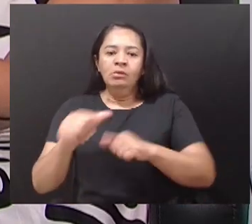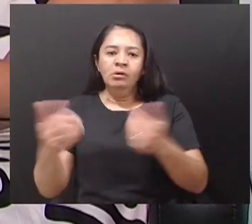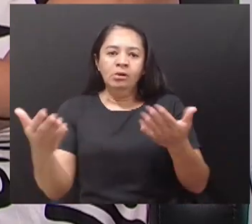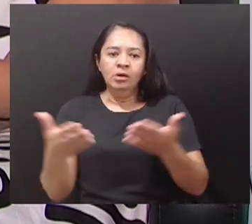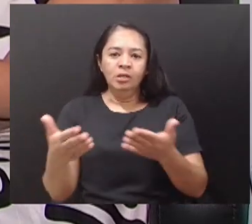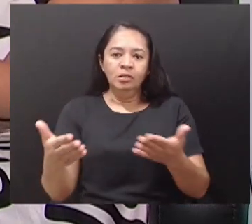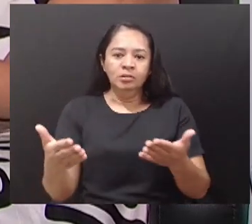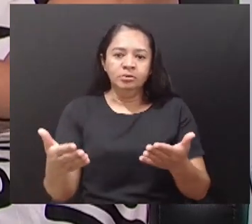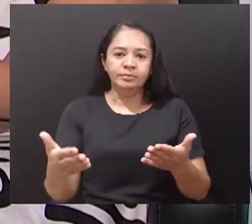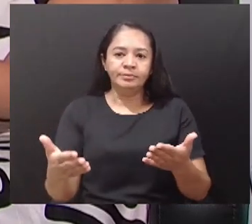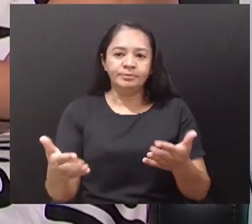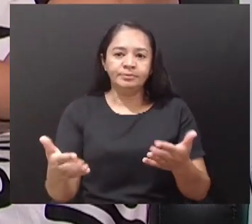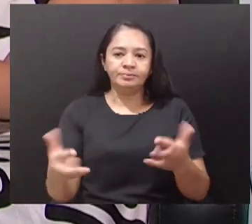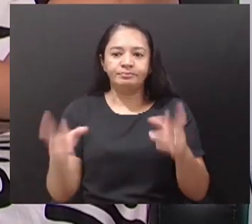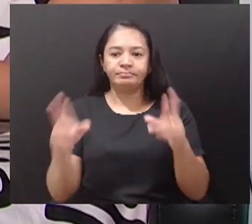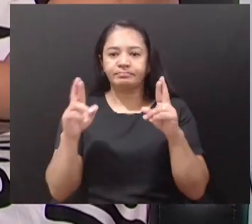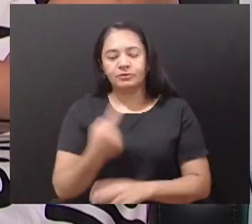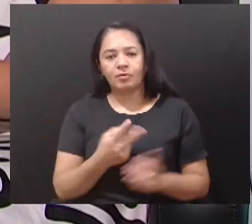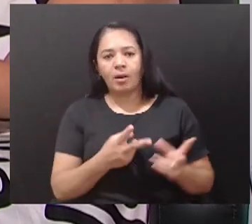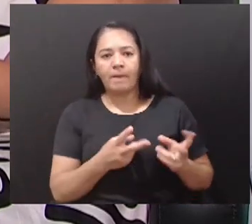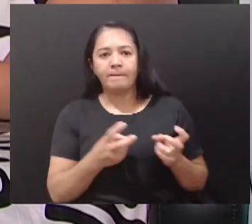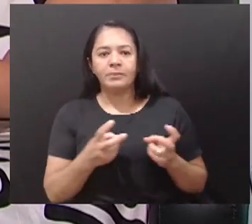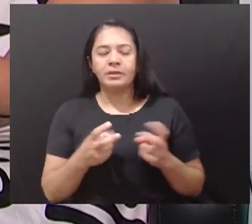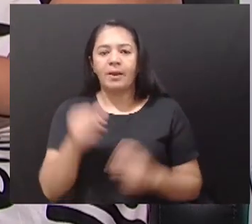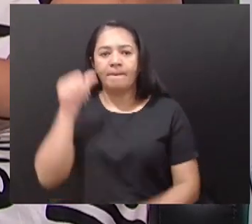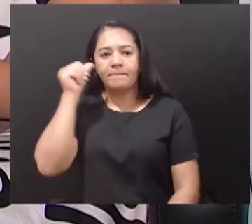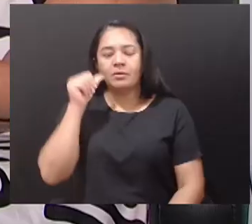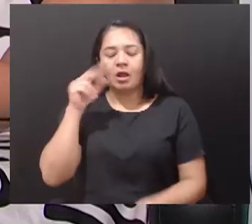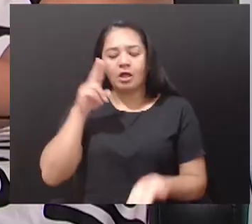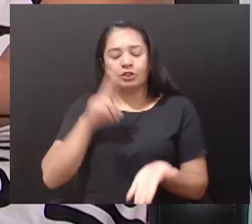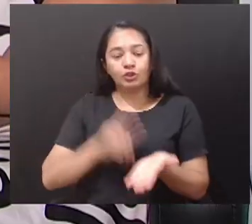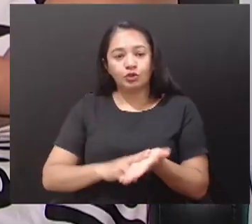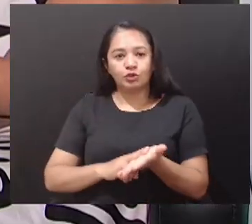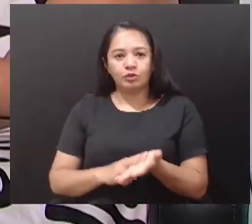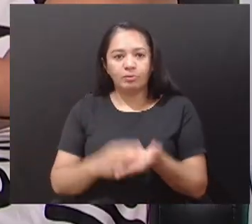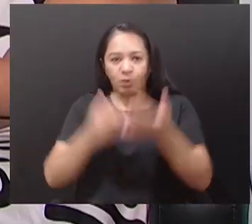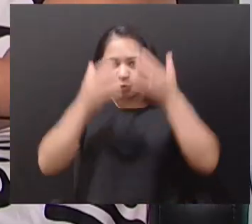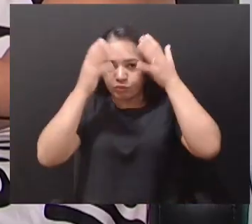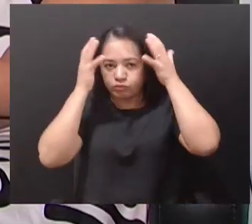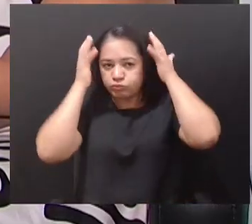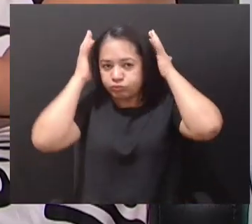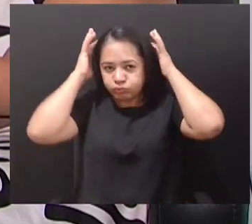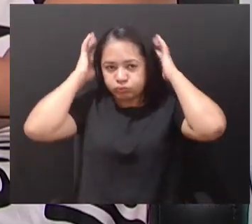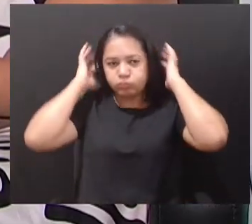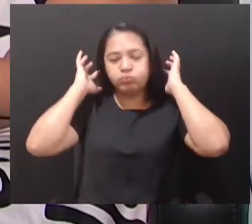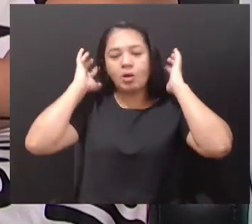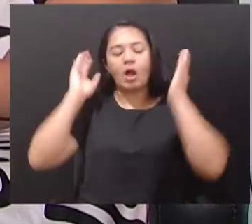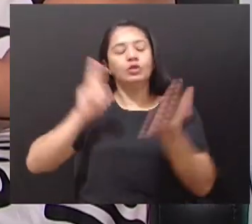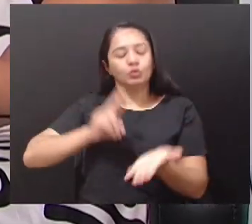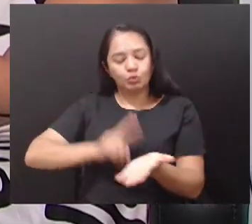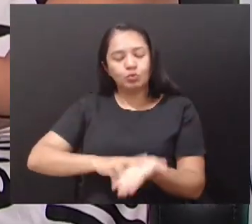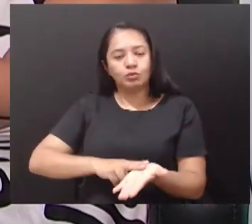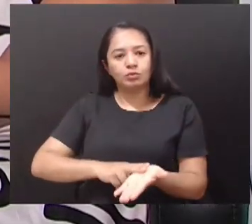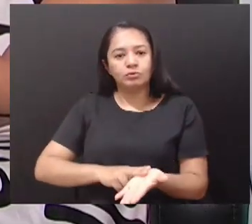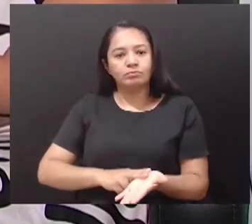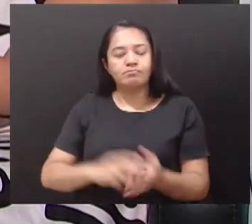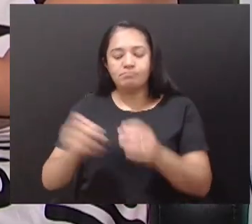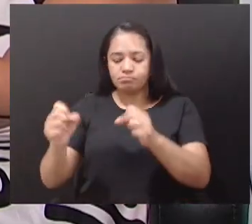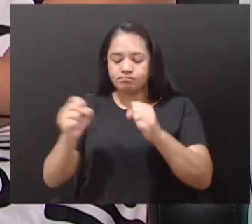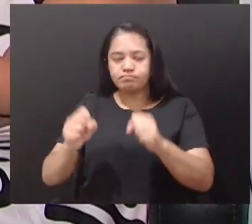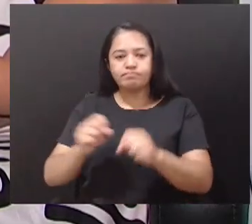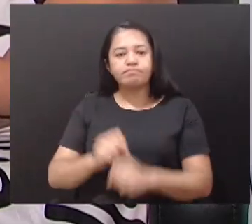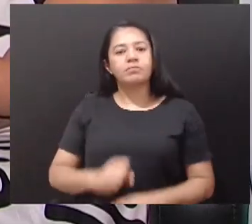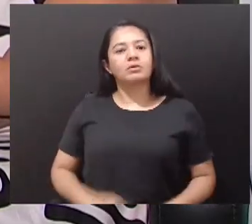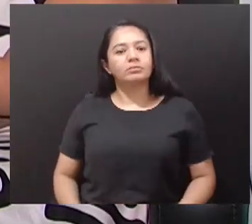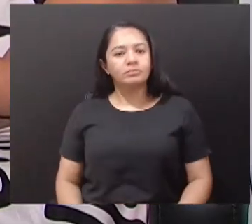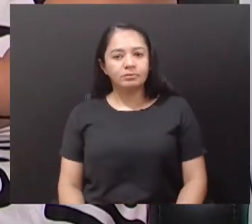a Deus, a gente está vendo as mulheres assumindo o seu cabelo, as mulheres se empoderando,